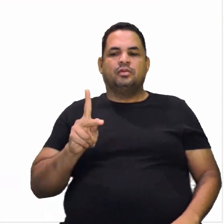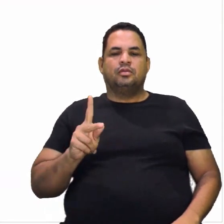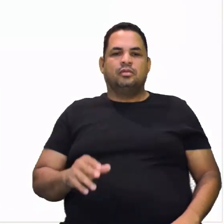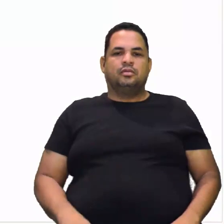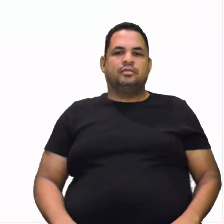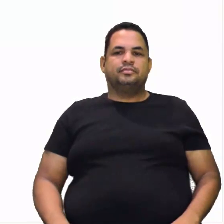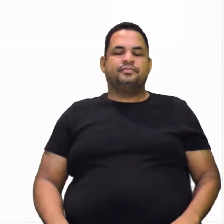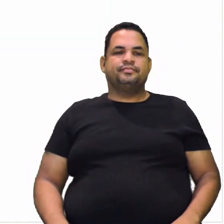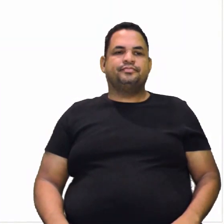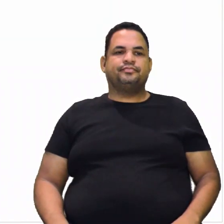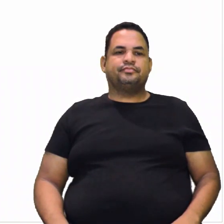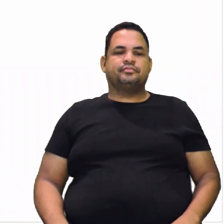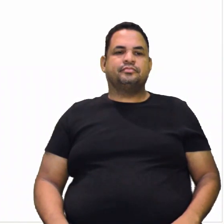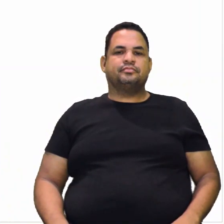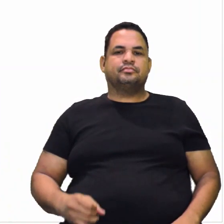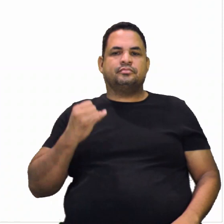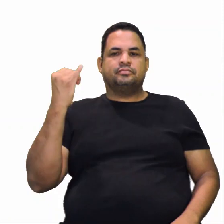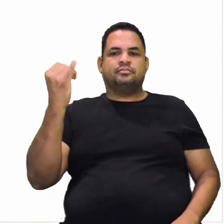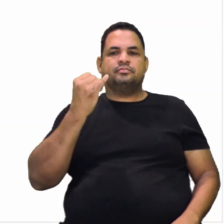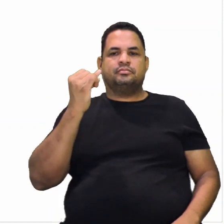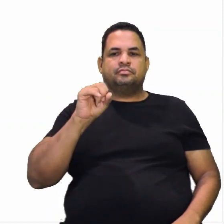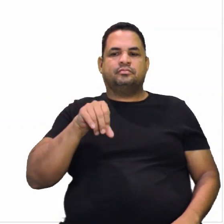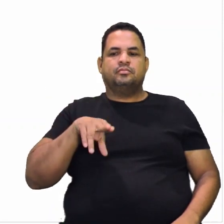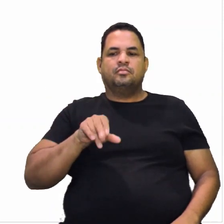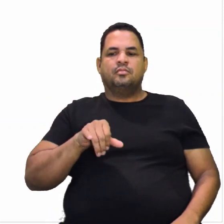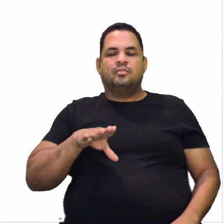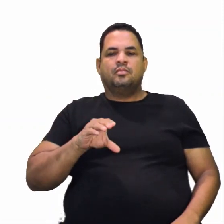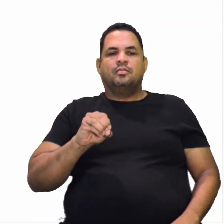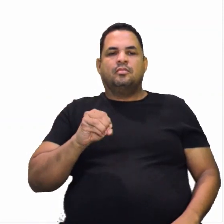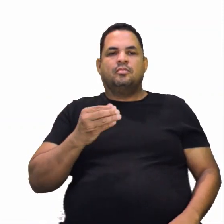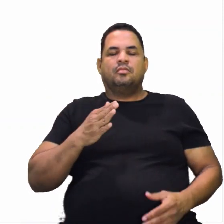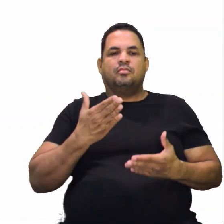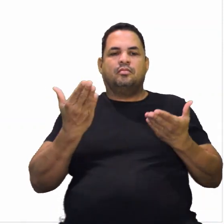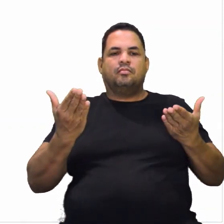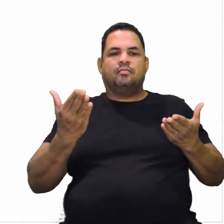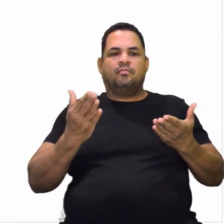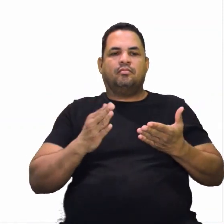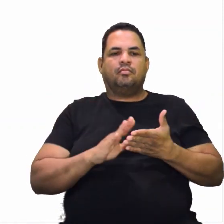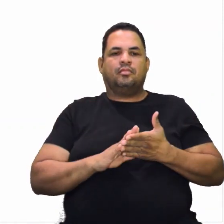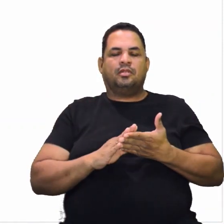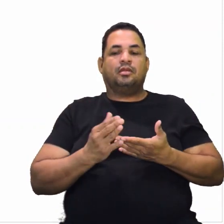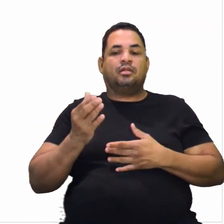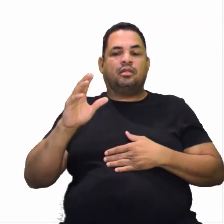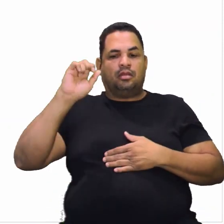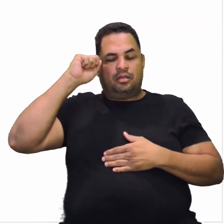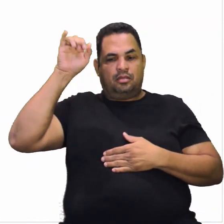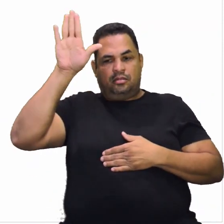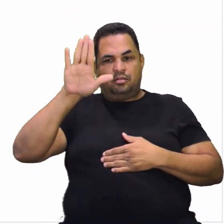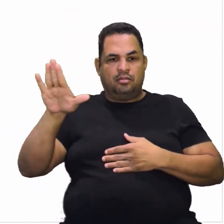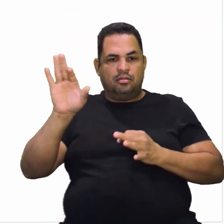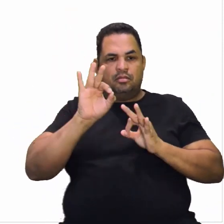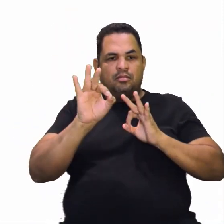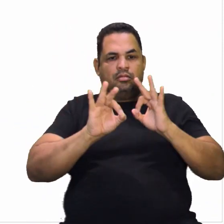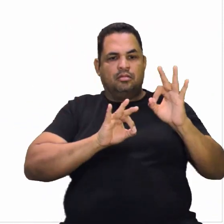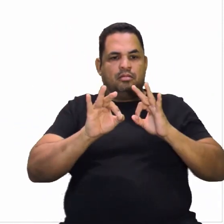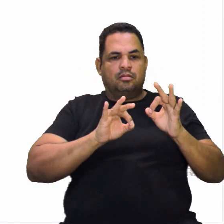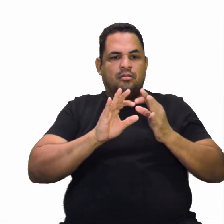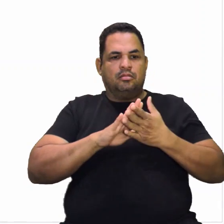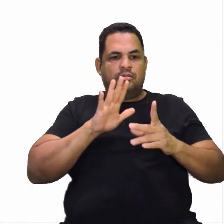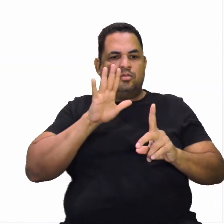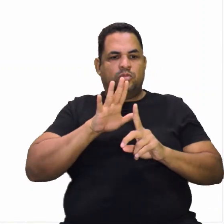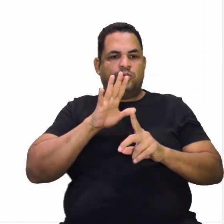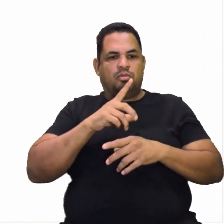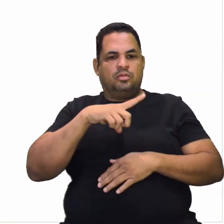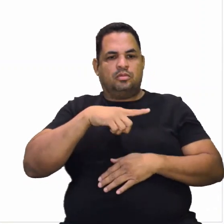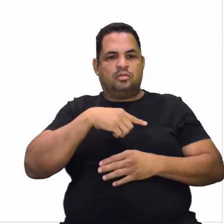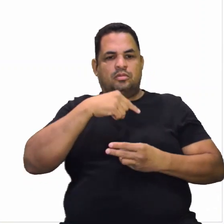de nomarcas. A importância do Nilo. O rio Nilo é um importante rio da África, formado a partir da influência de